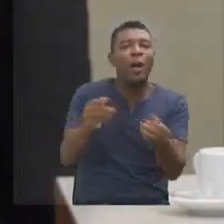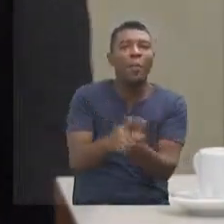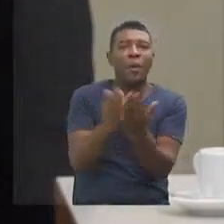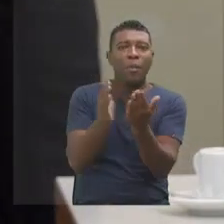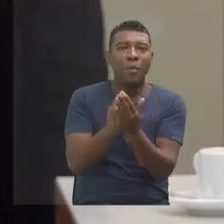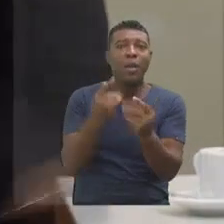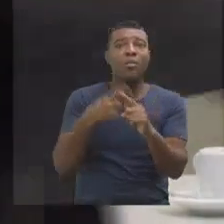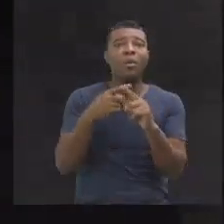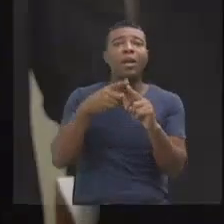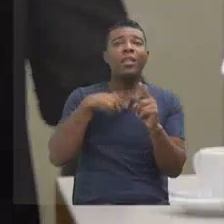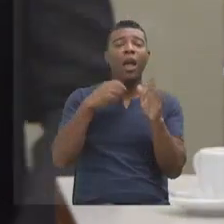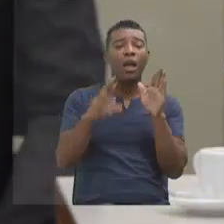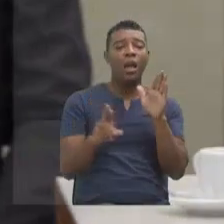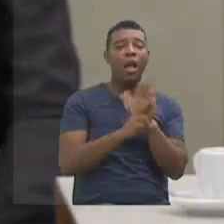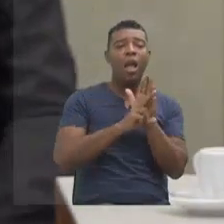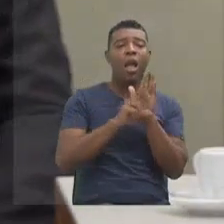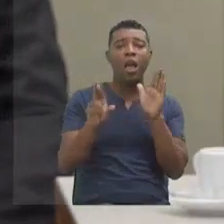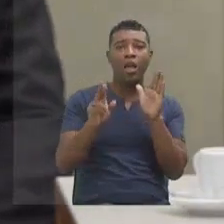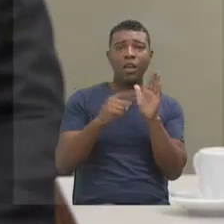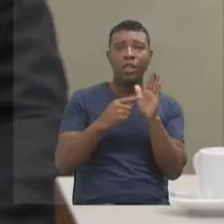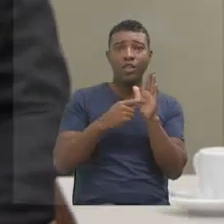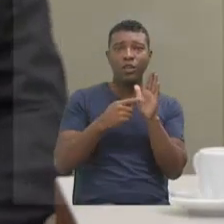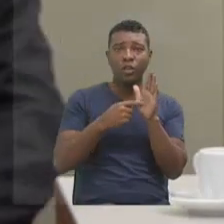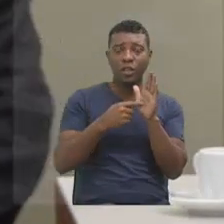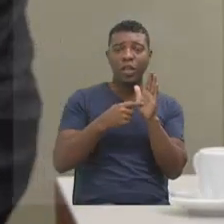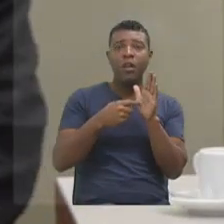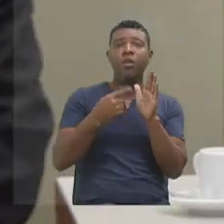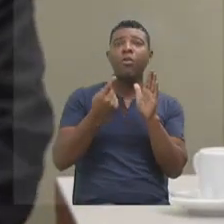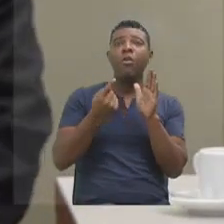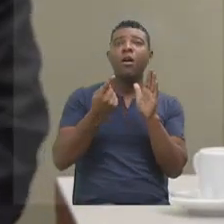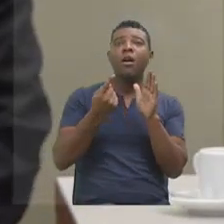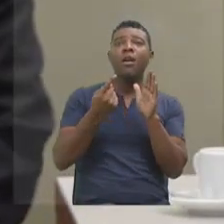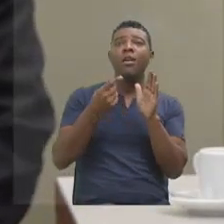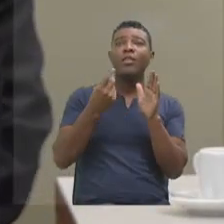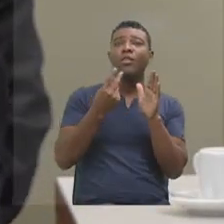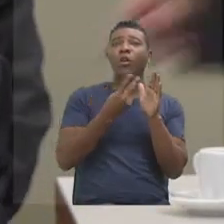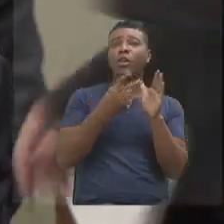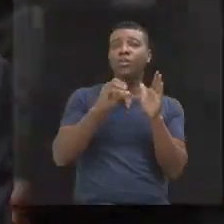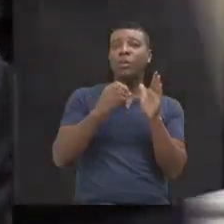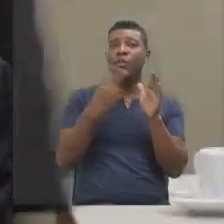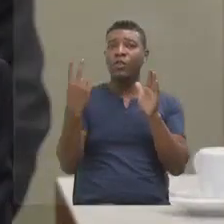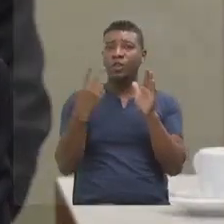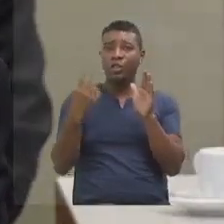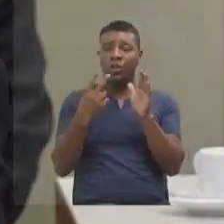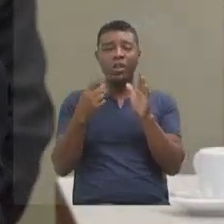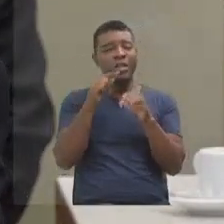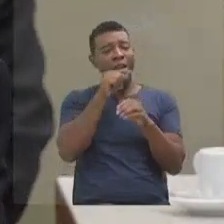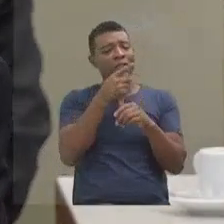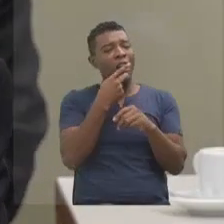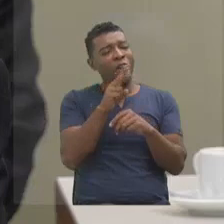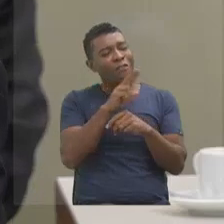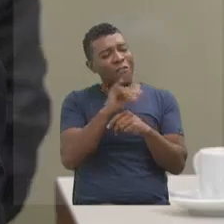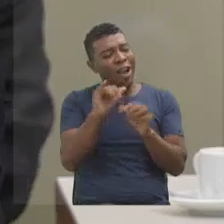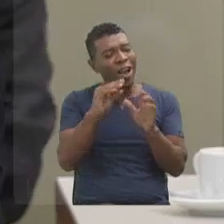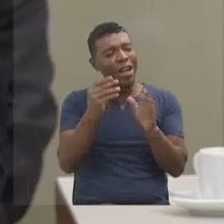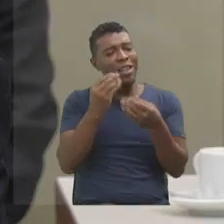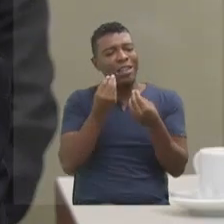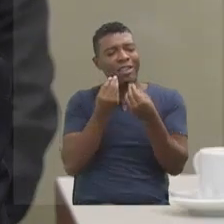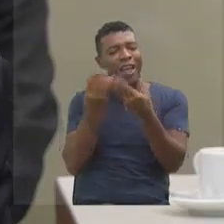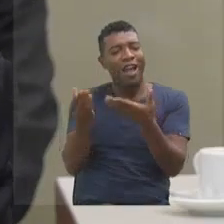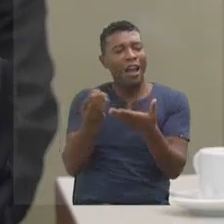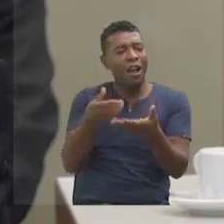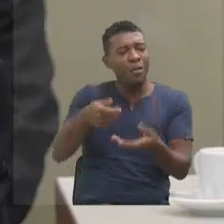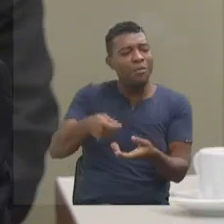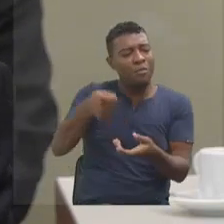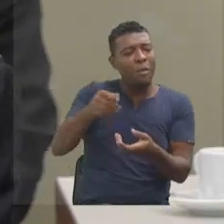8.432 de 9 de novembro de 2022 que o senhor vai dar um pacote para fazer a propedêutica do